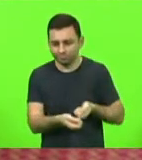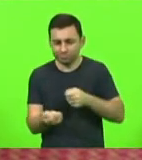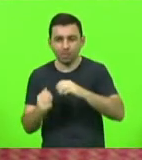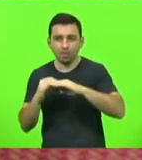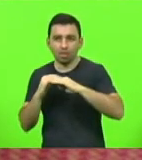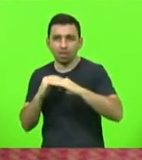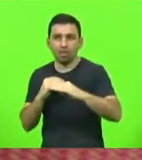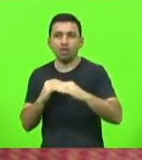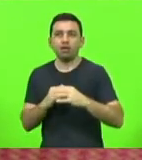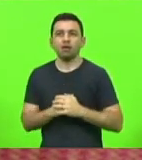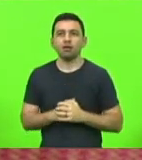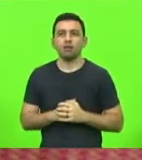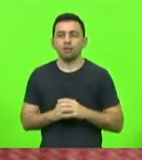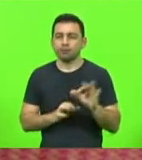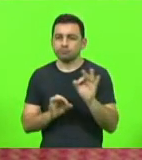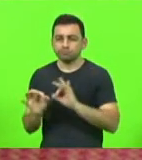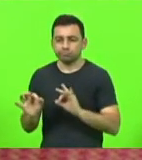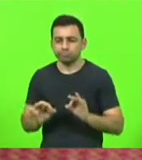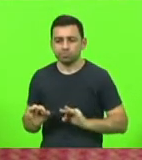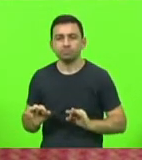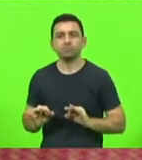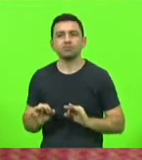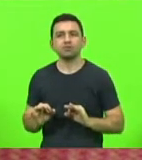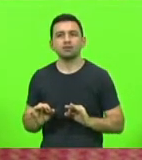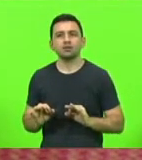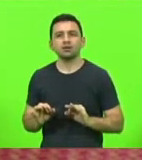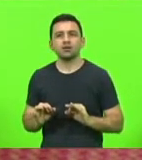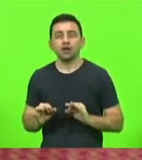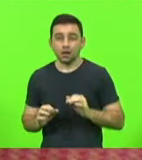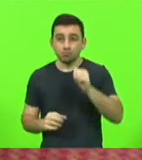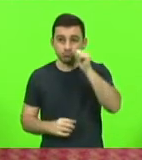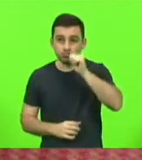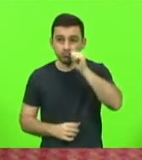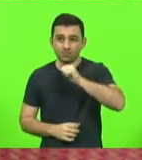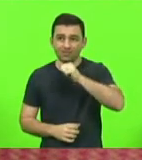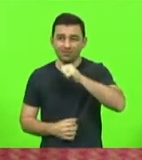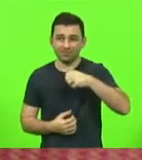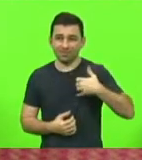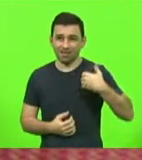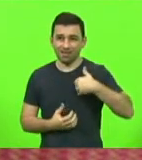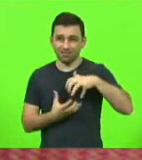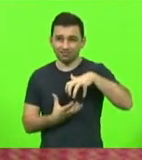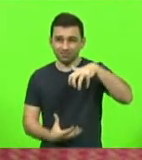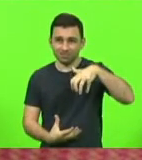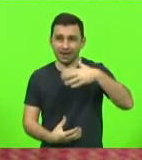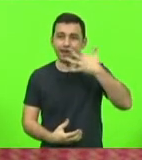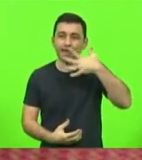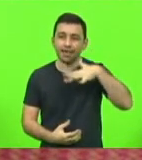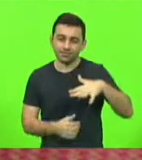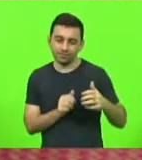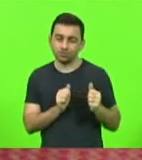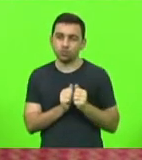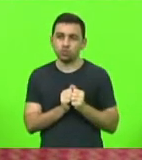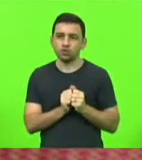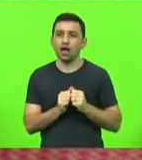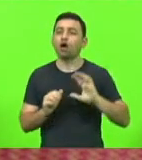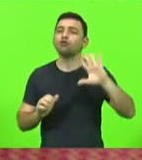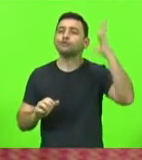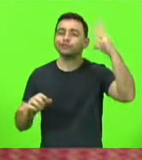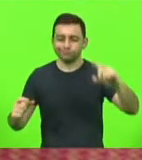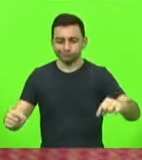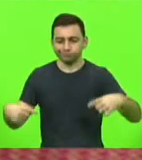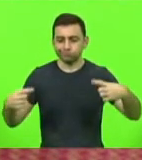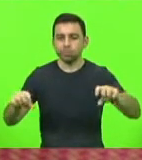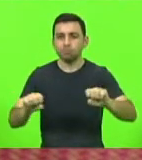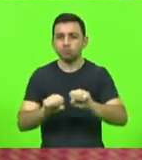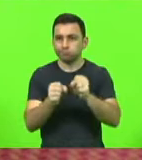para daí espalhar. Inclusive, uma senhora de idade, com uma criancinha pequena, furou o pneu, eu